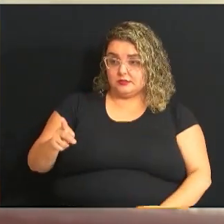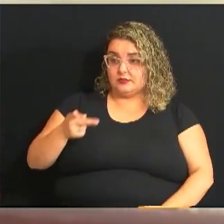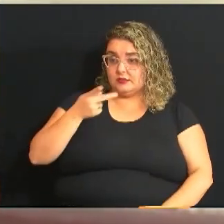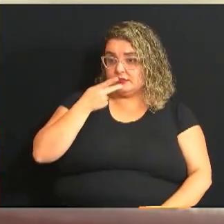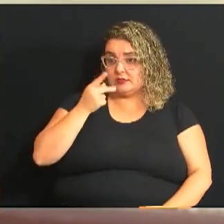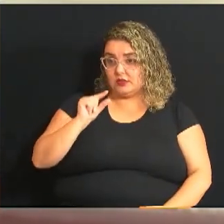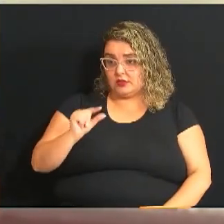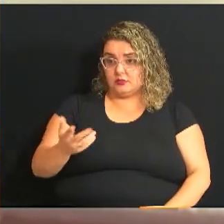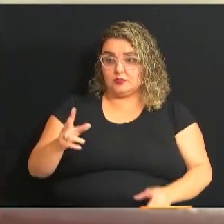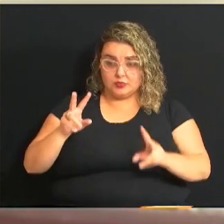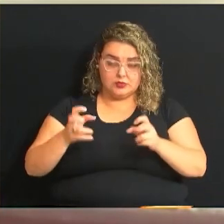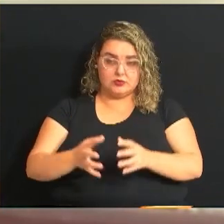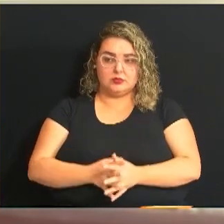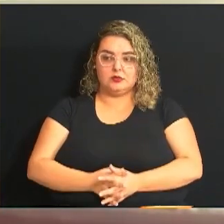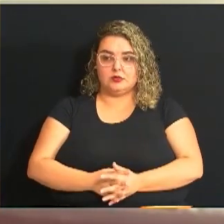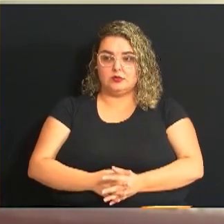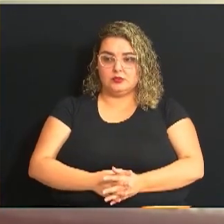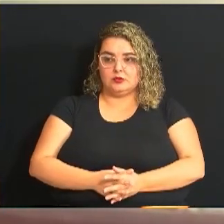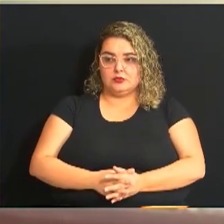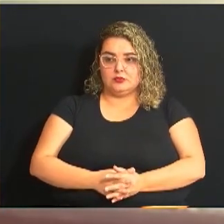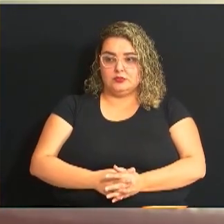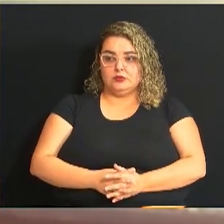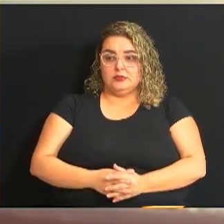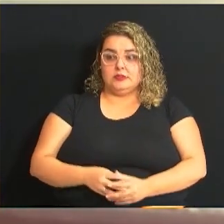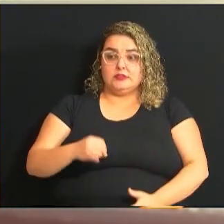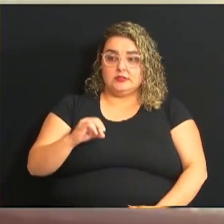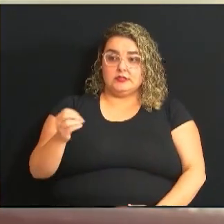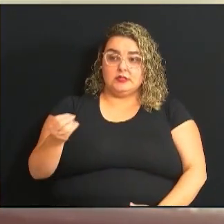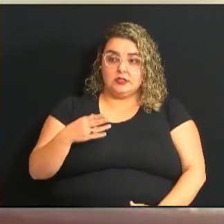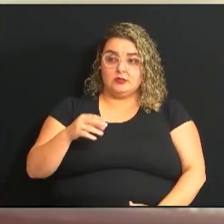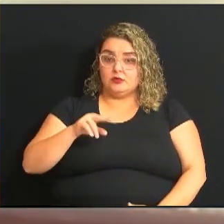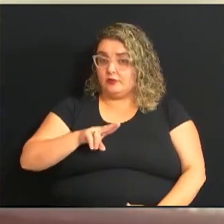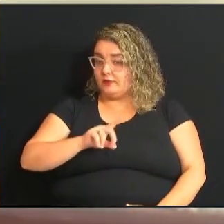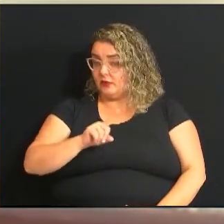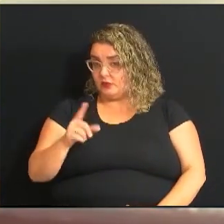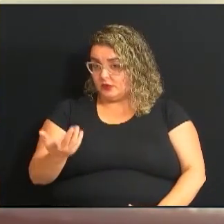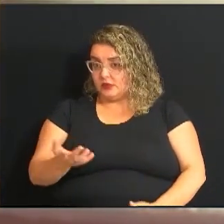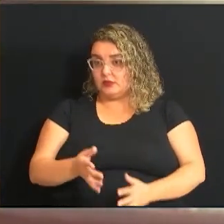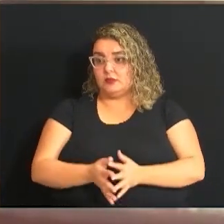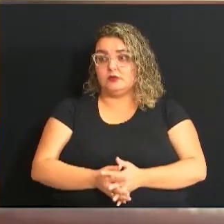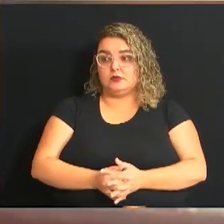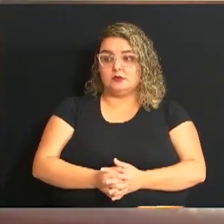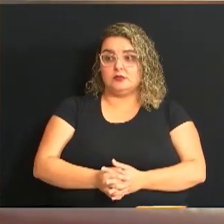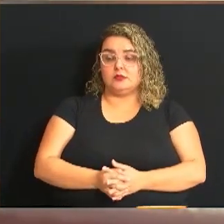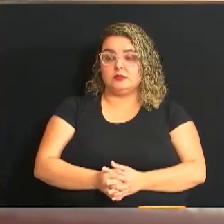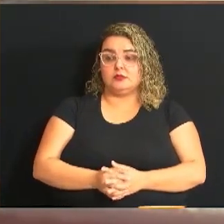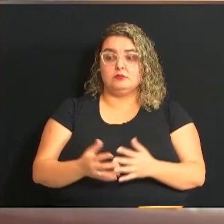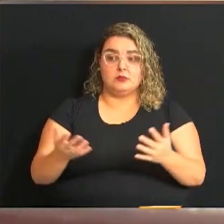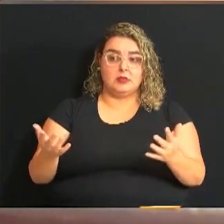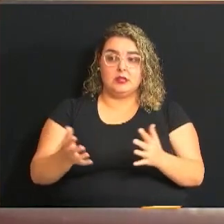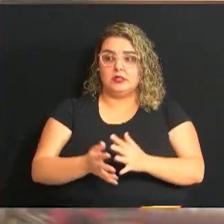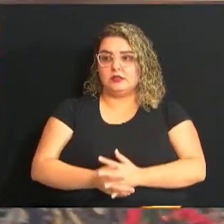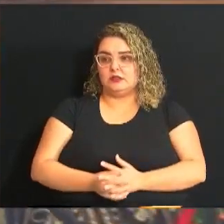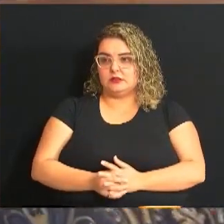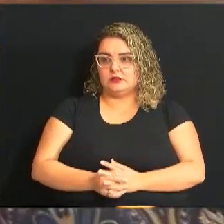professor possa falar depois um pouco sobre isso, sobre se é novo ou não, se é neo ou não, mas